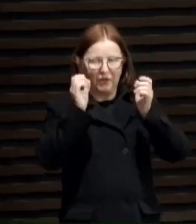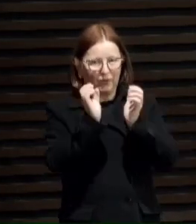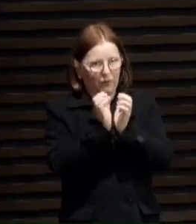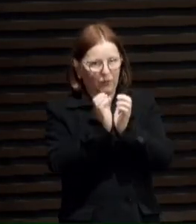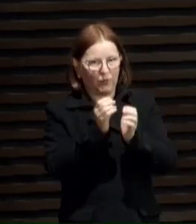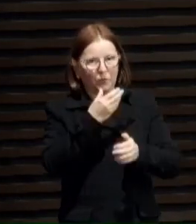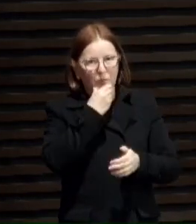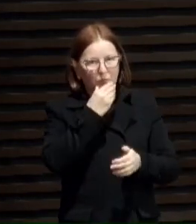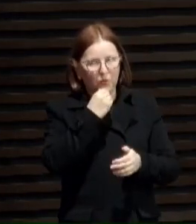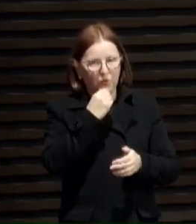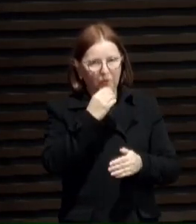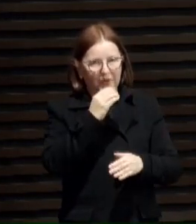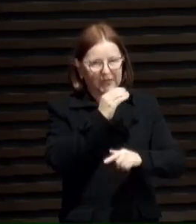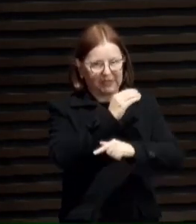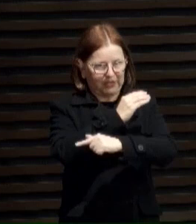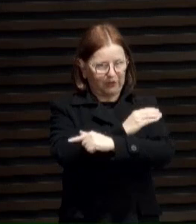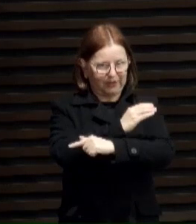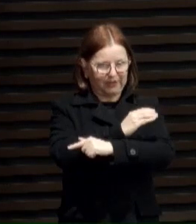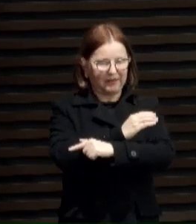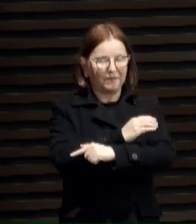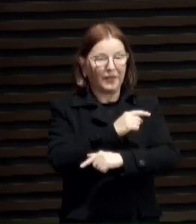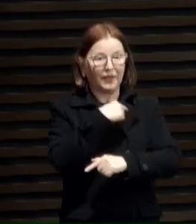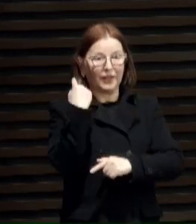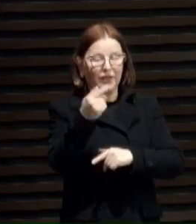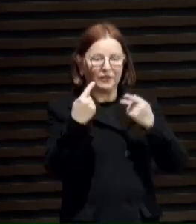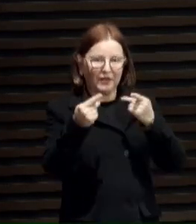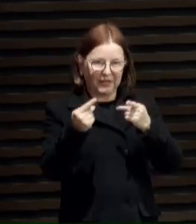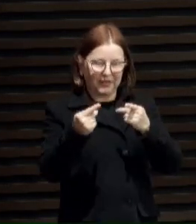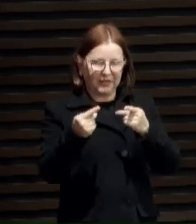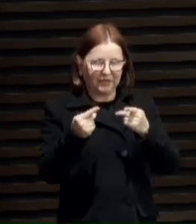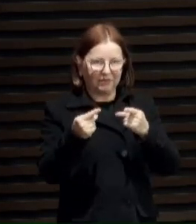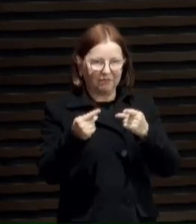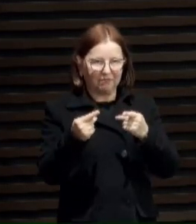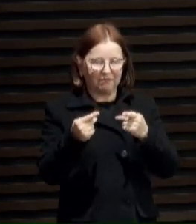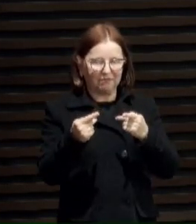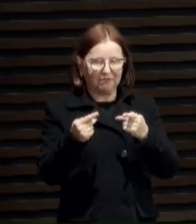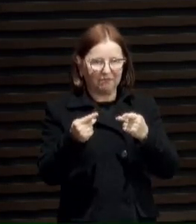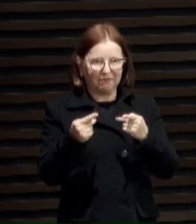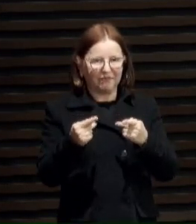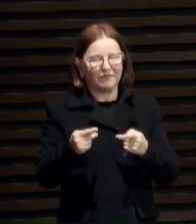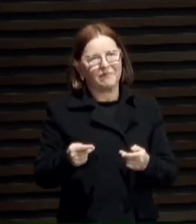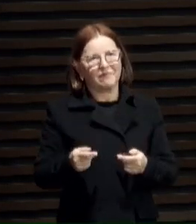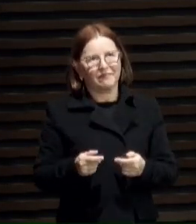lá na Colina da Graça, e nós estávamos falando sobre isso, essa questão de,